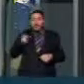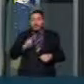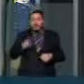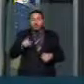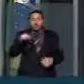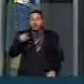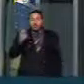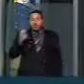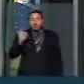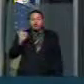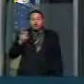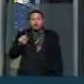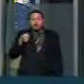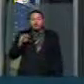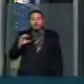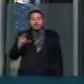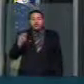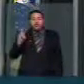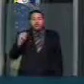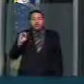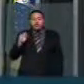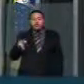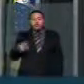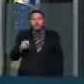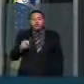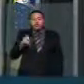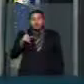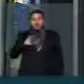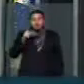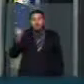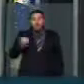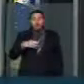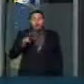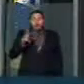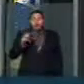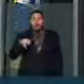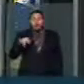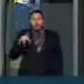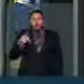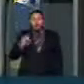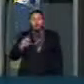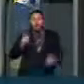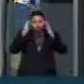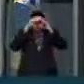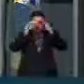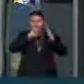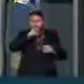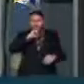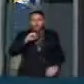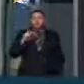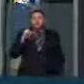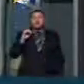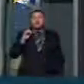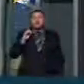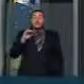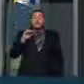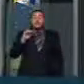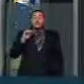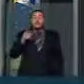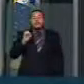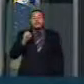do Vaticano. Com a escolha do novo bispo de Jequié, temos a certeza que o Espírito Santo entrou em campo.